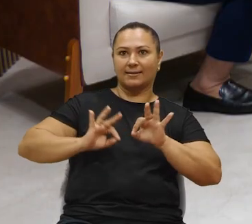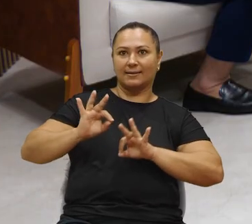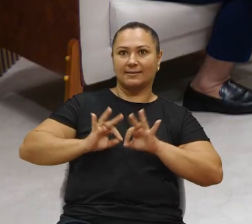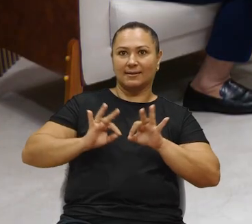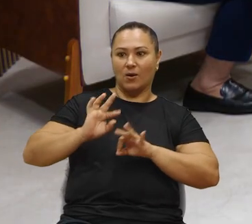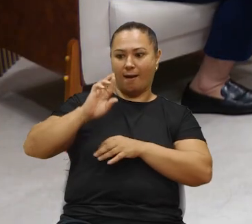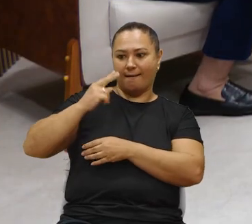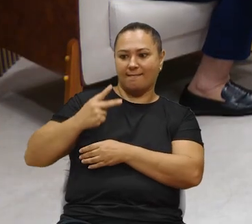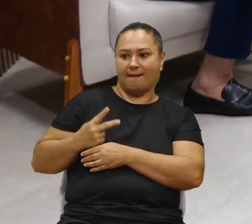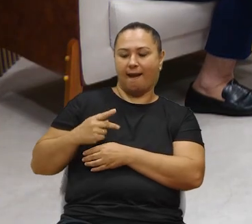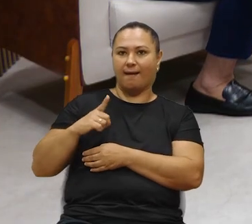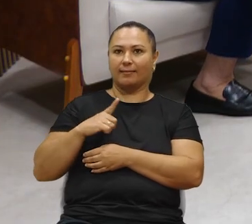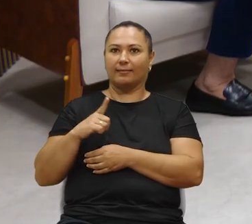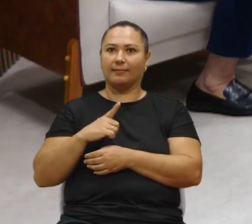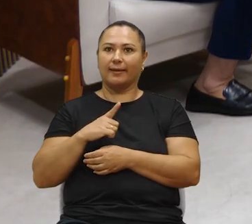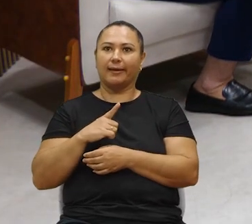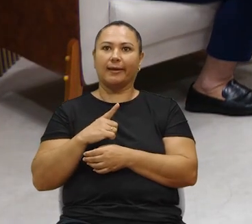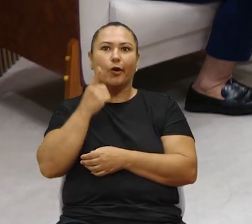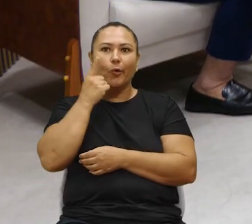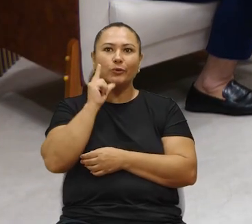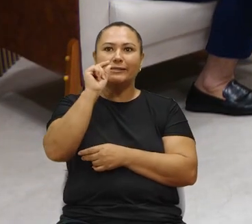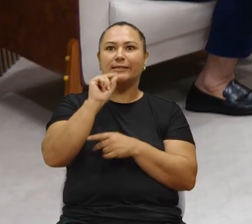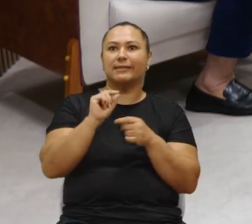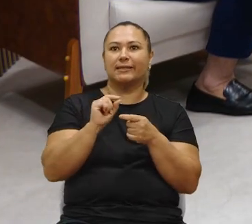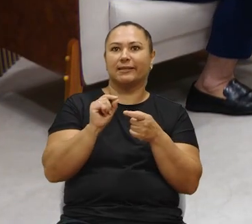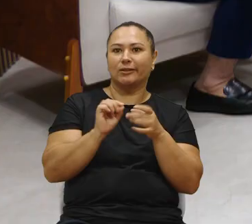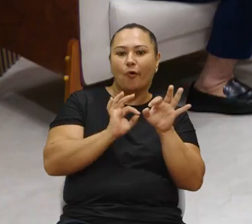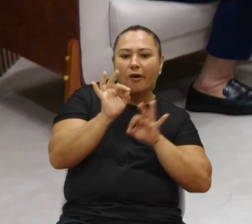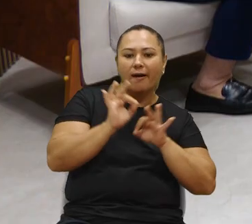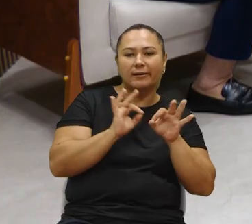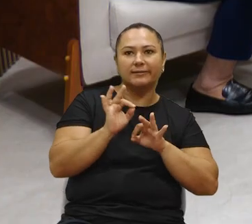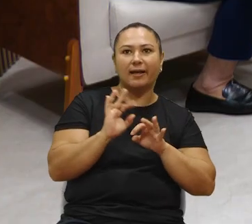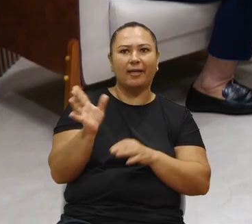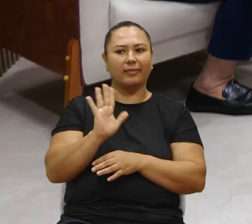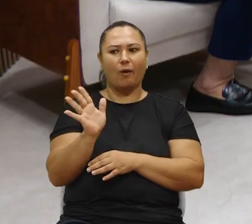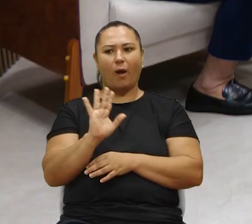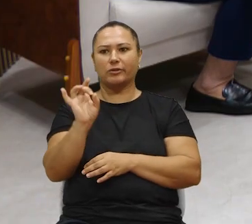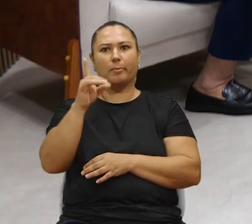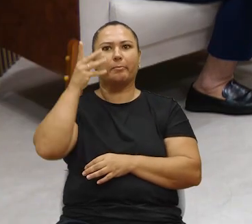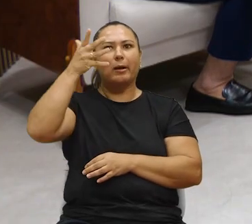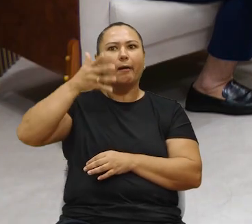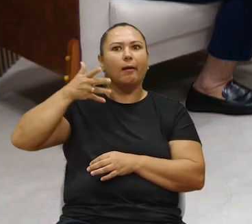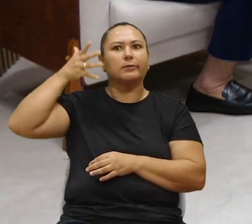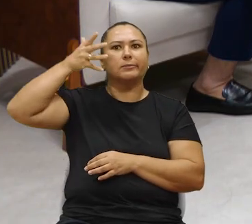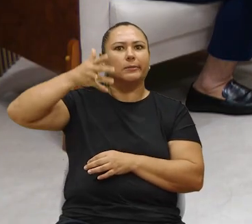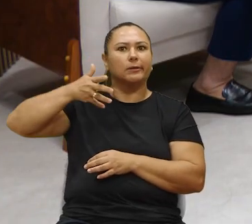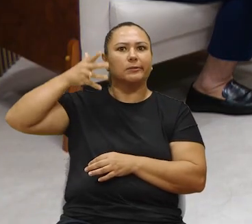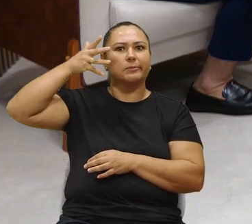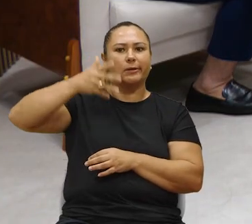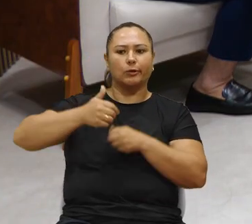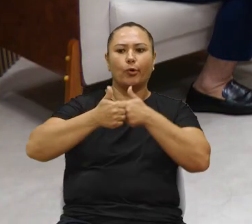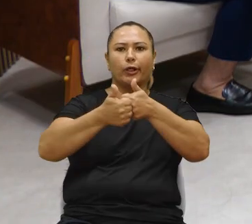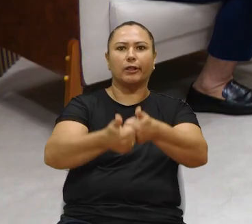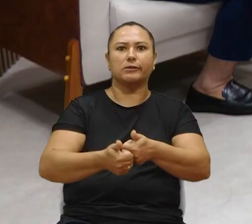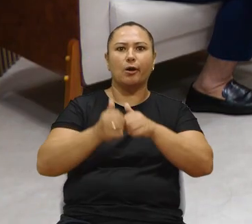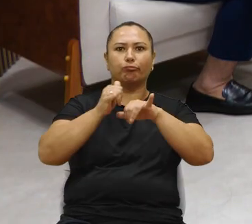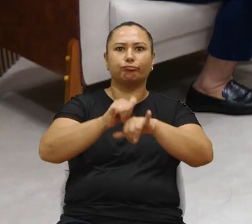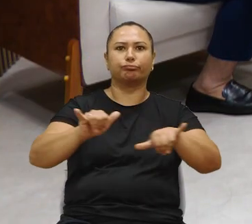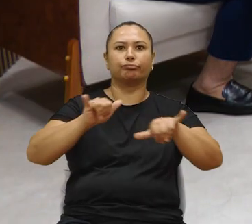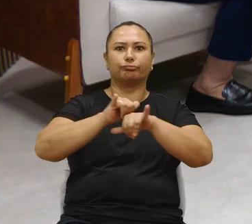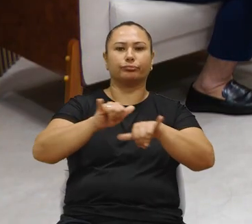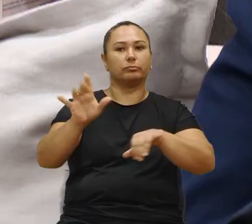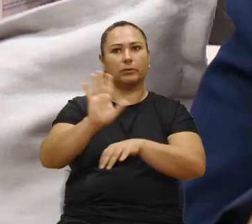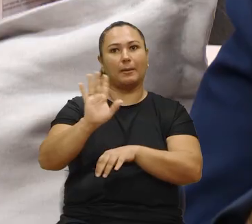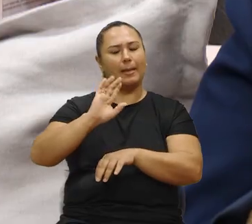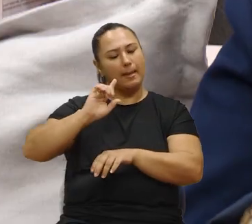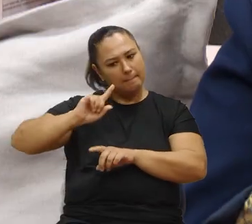dentro da organização, temos administrado isso, né? Eu entendo que não são só palestras, não são só orientações,